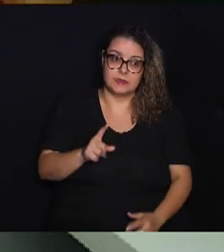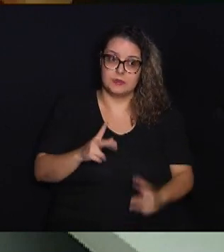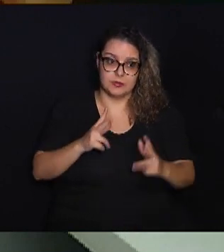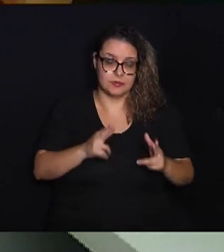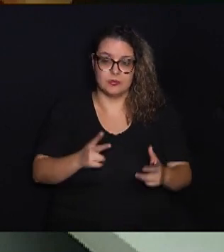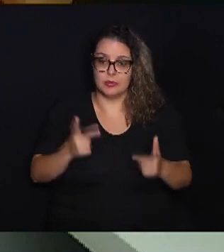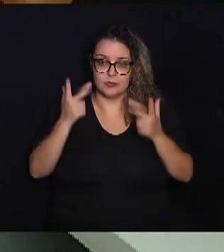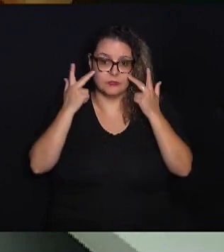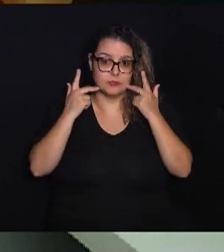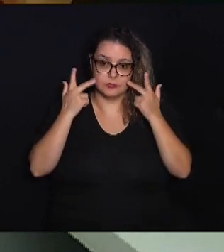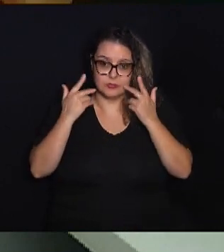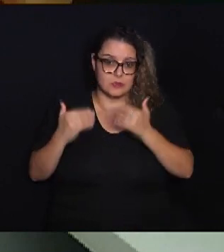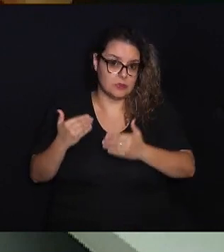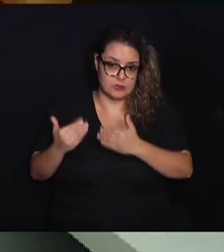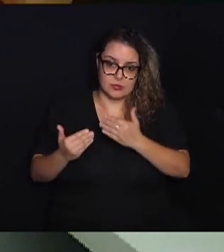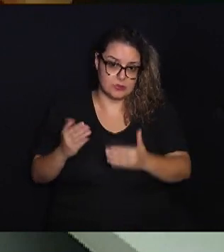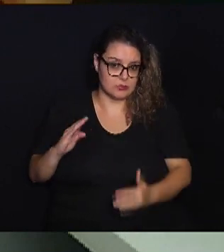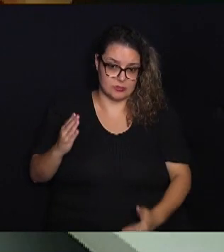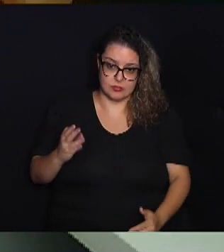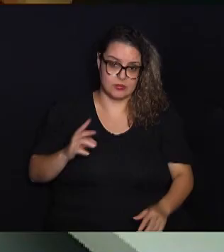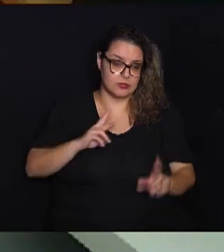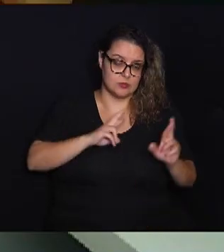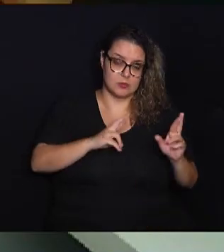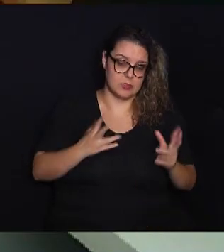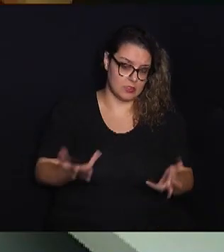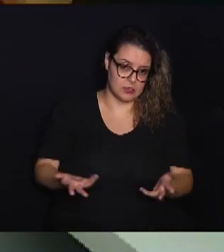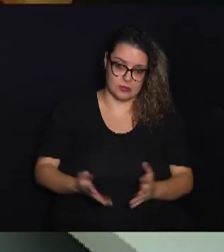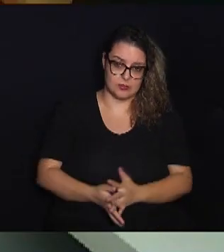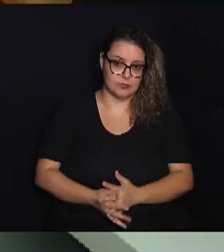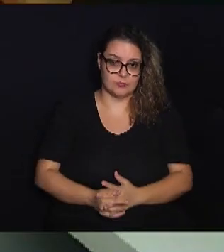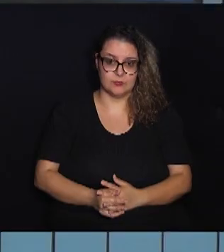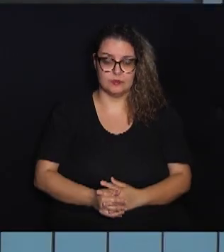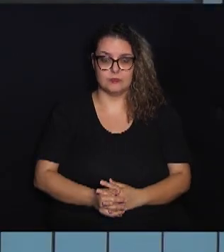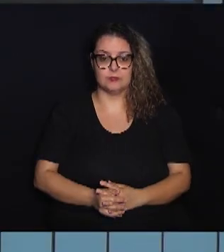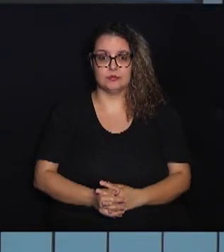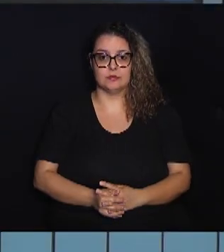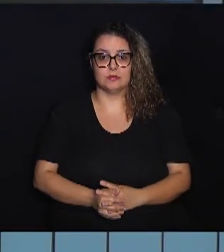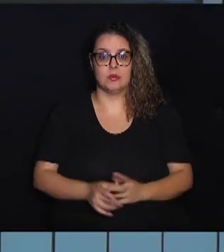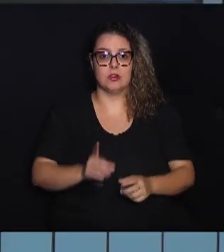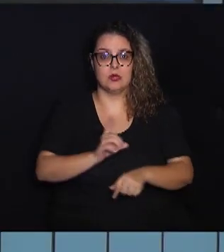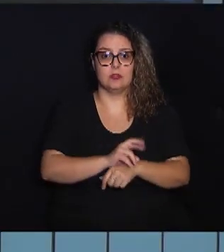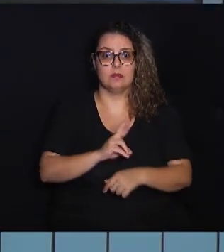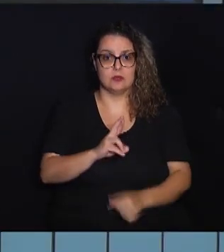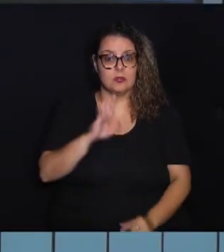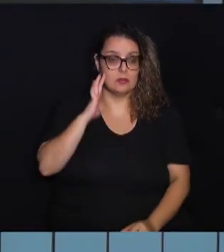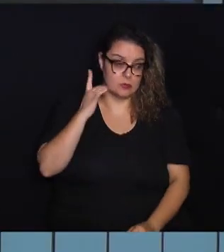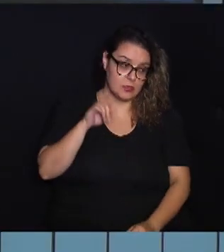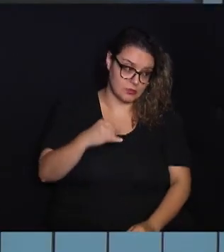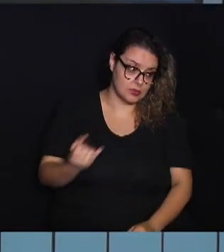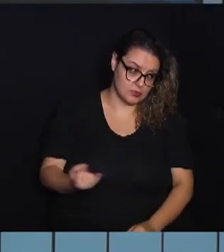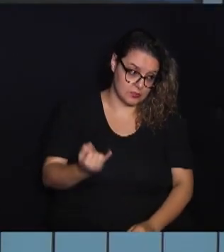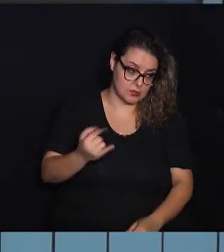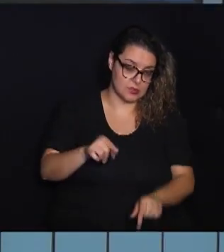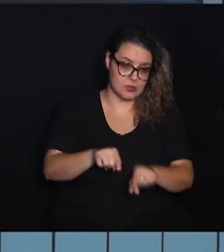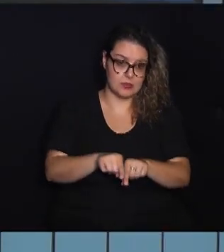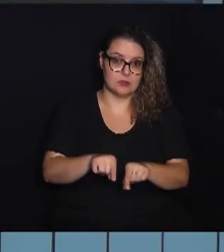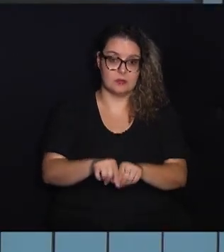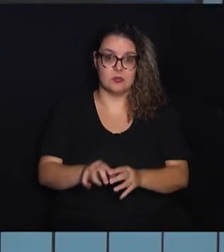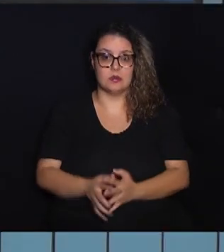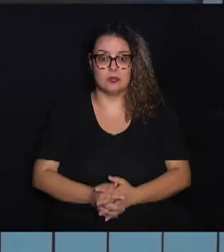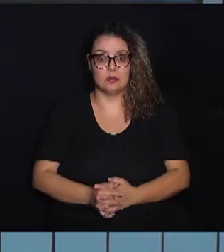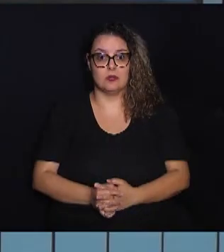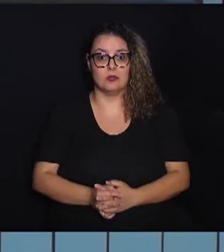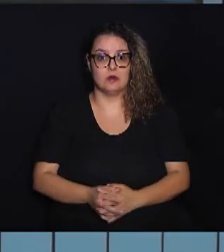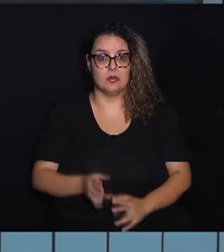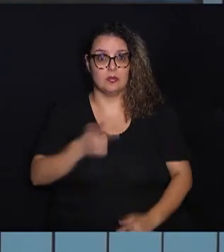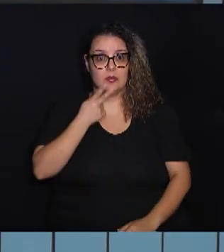é esperado biologicamente, né? Agora, doutor, acho importante também a gente ressaltar aqui que